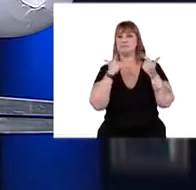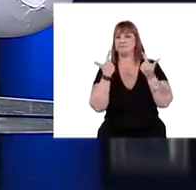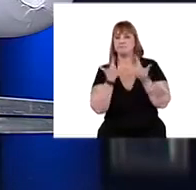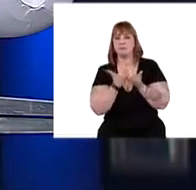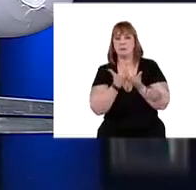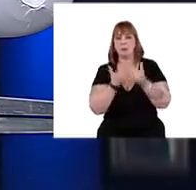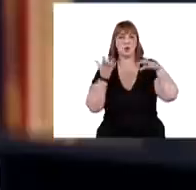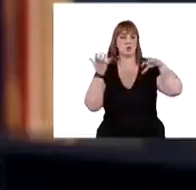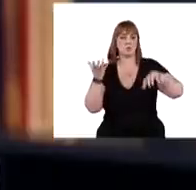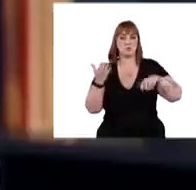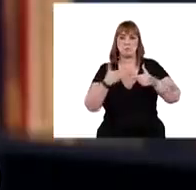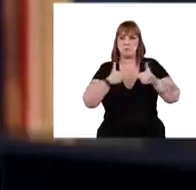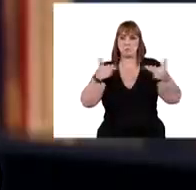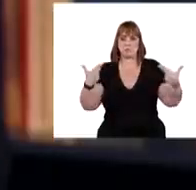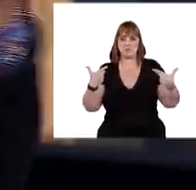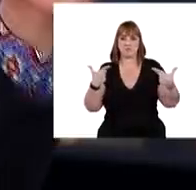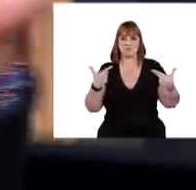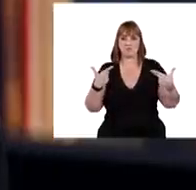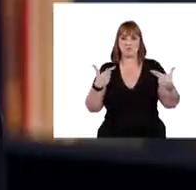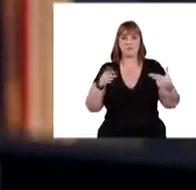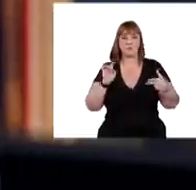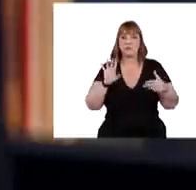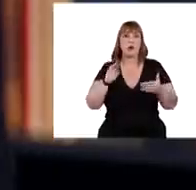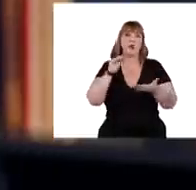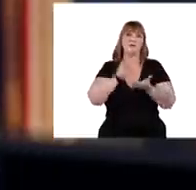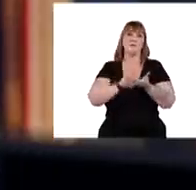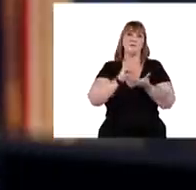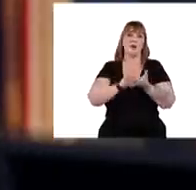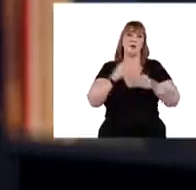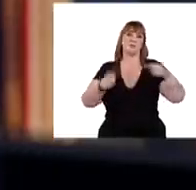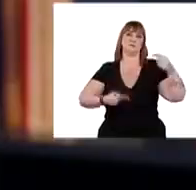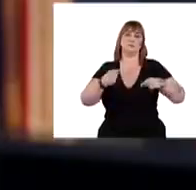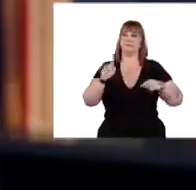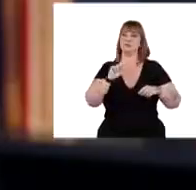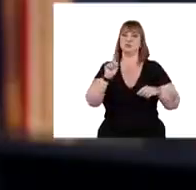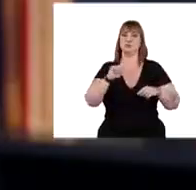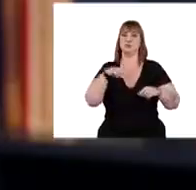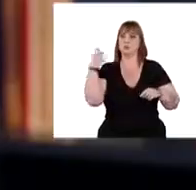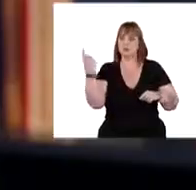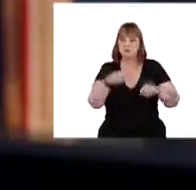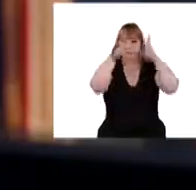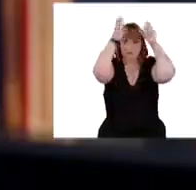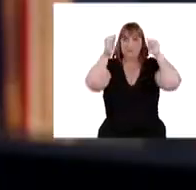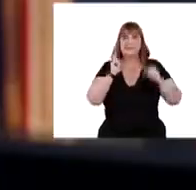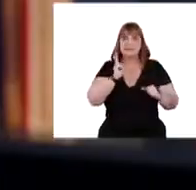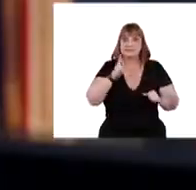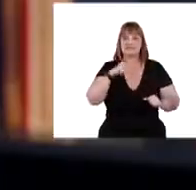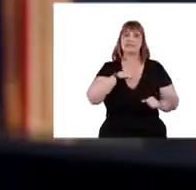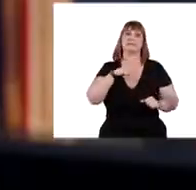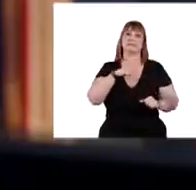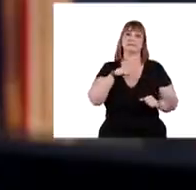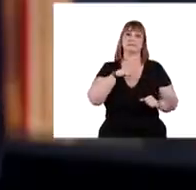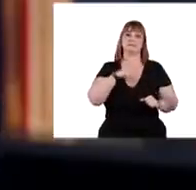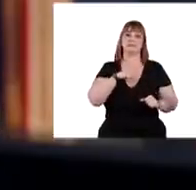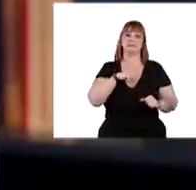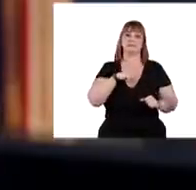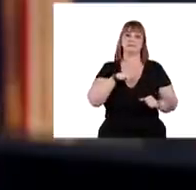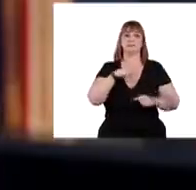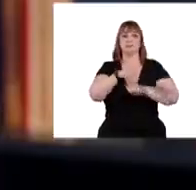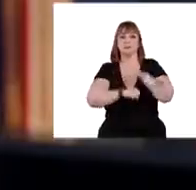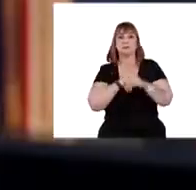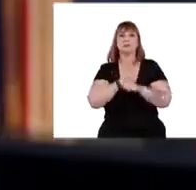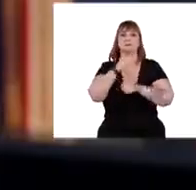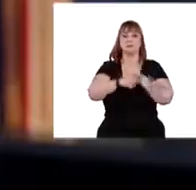no Congresso Nacional, não foi por falta de disputa. Nós, indígenas, sempre tivemos ali, né, todos os anos, aí,